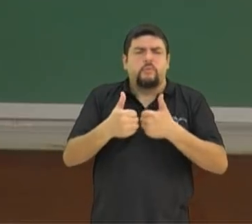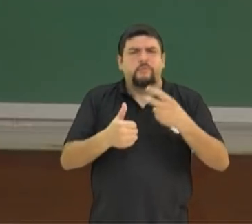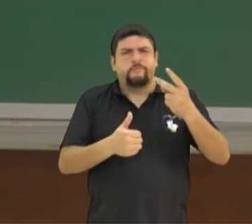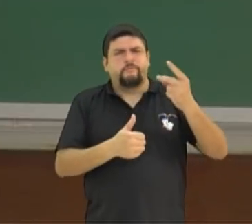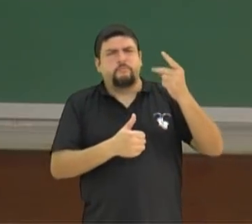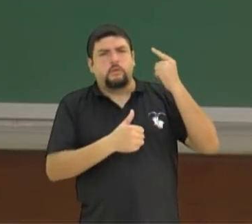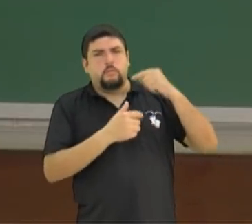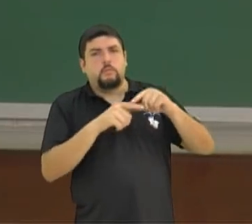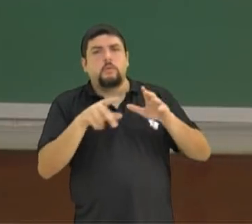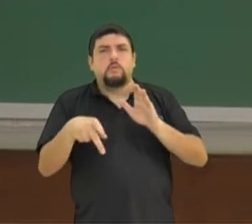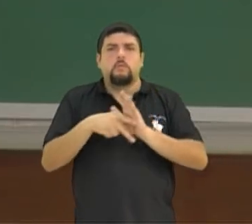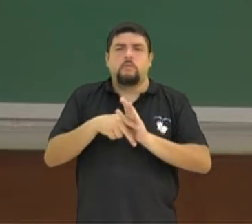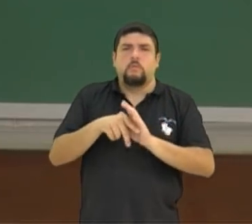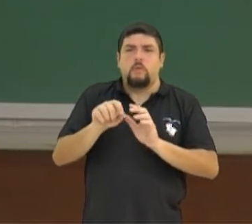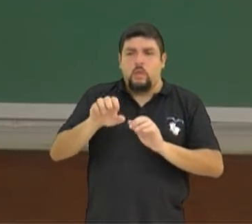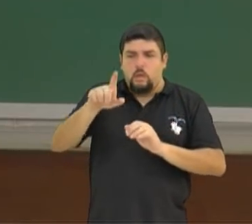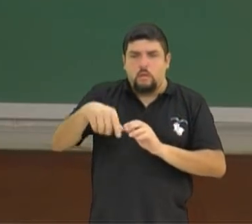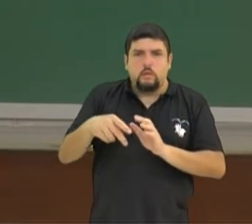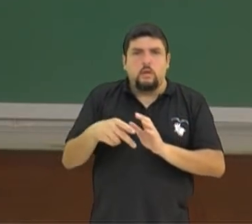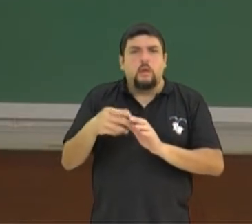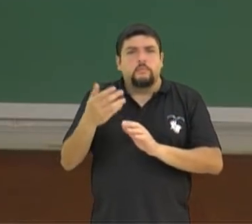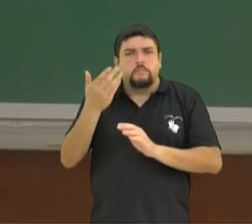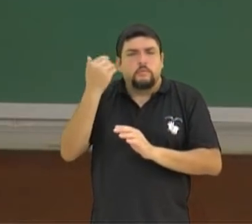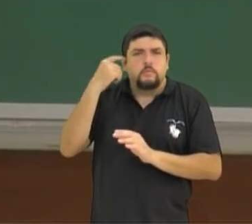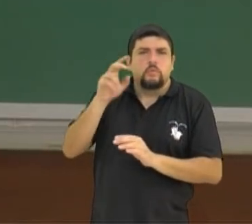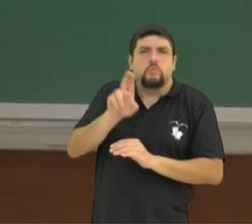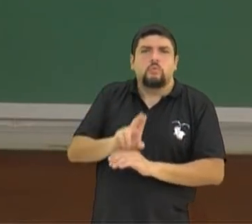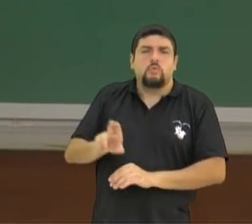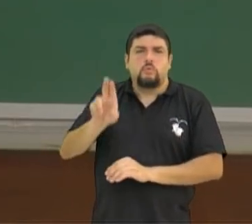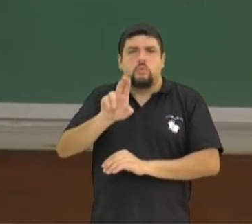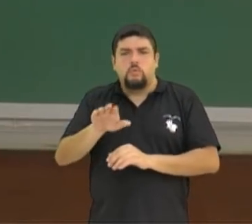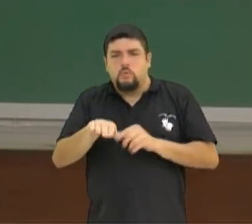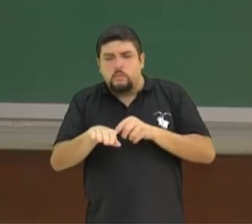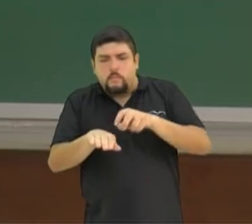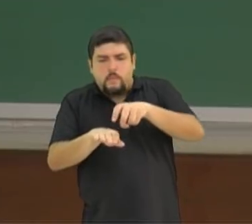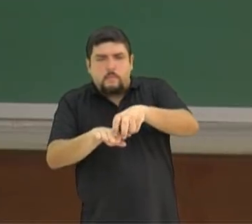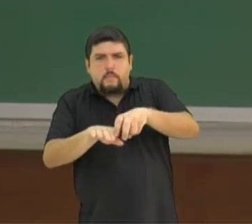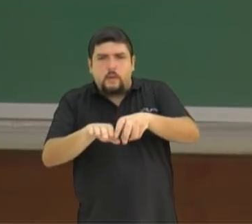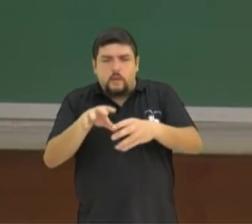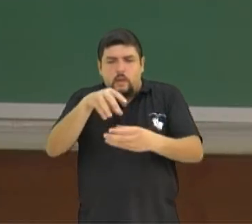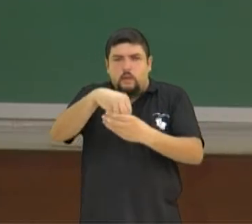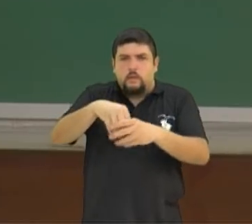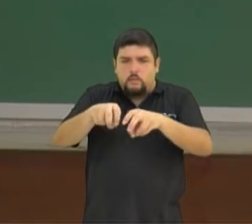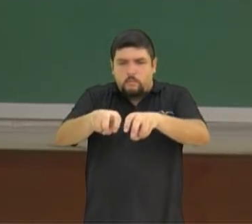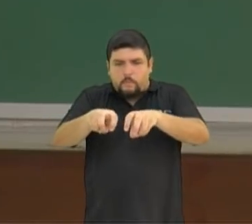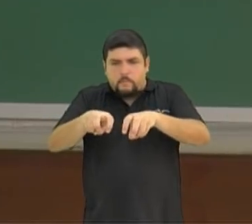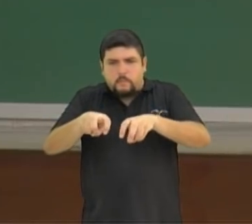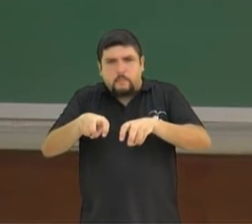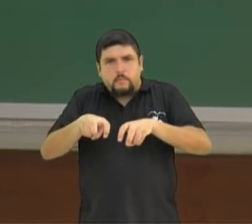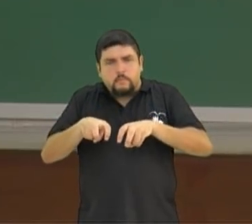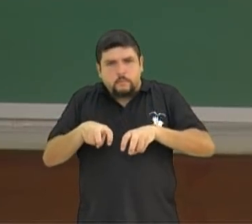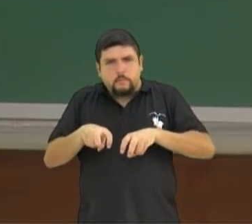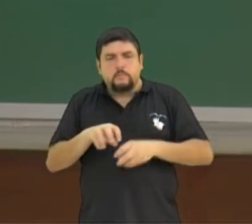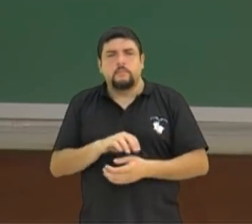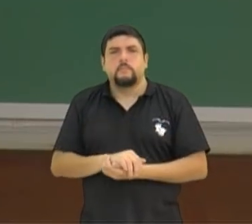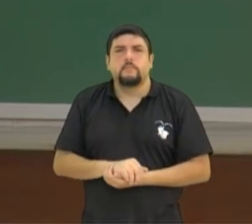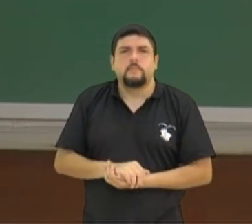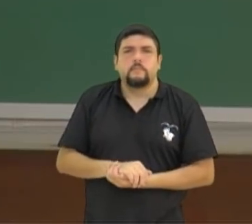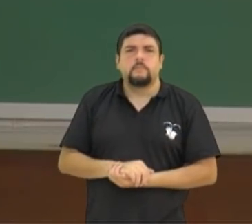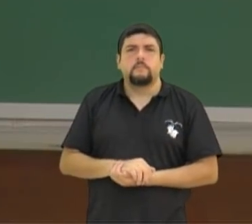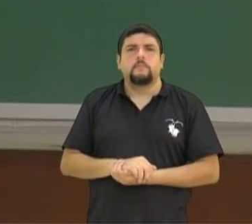metrô, né, um coletivo onde as pessoas utilizam ali como meio de transporte, né, um meio de transporte,